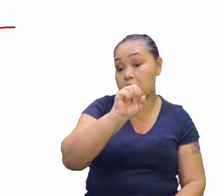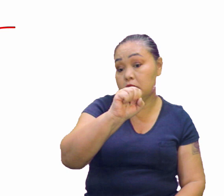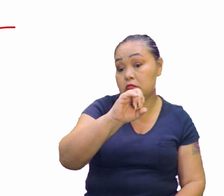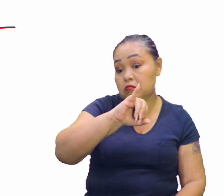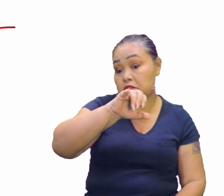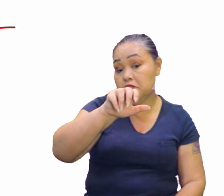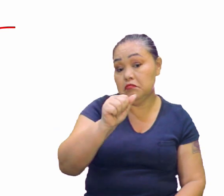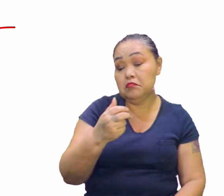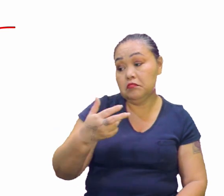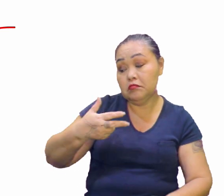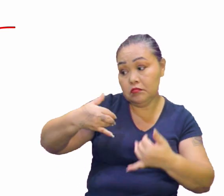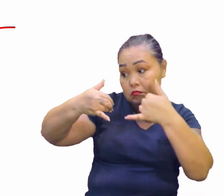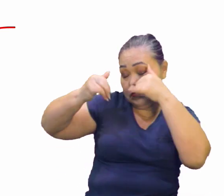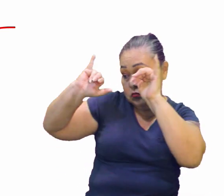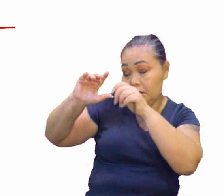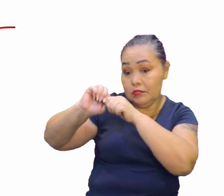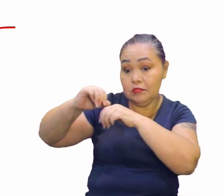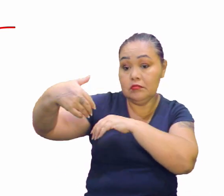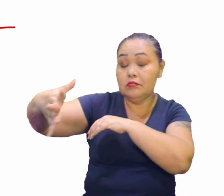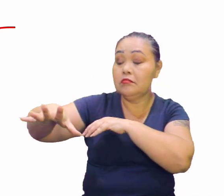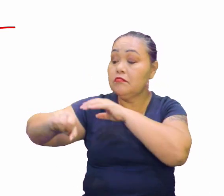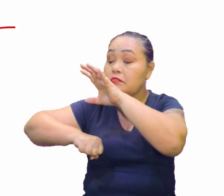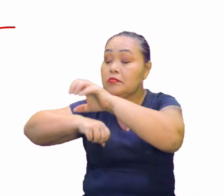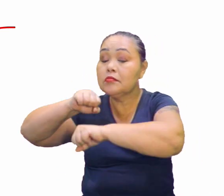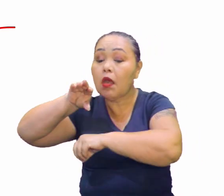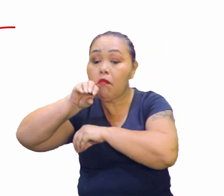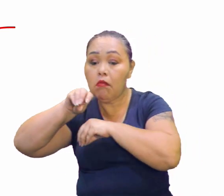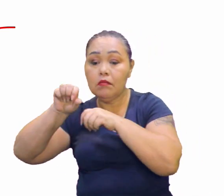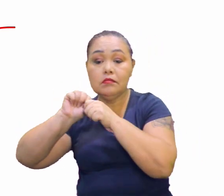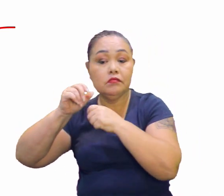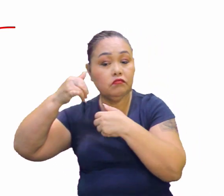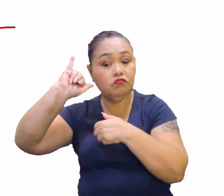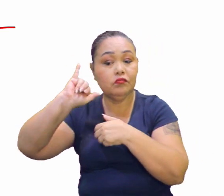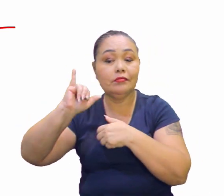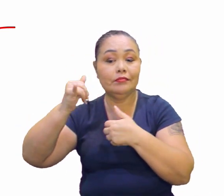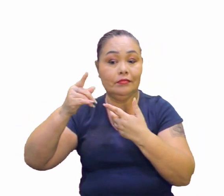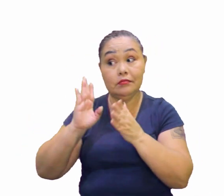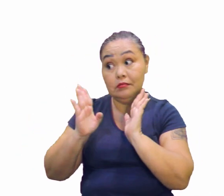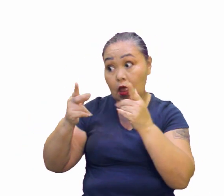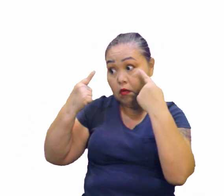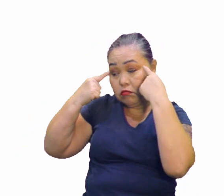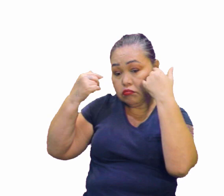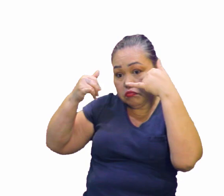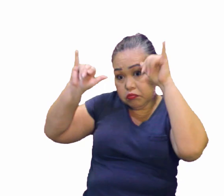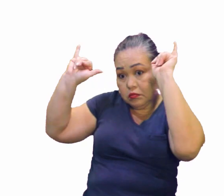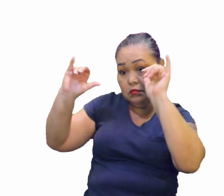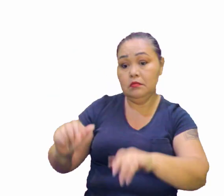e a pecuária extensiva, principalmente de bovinos.